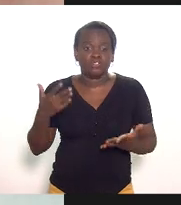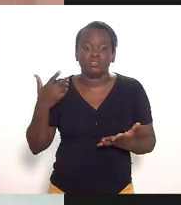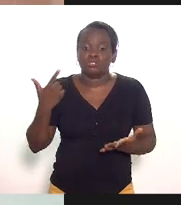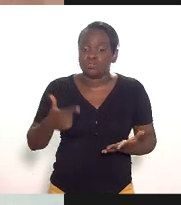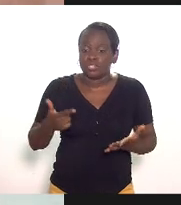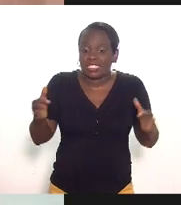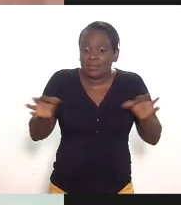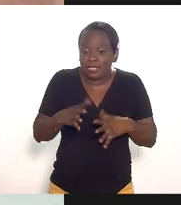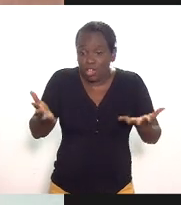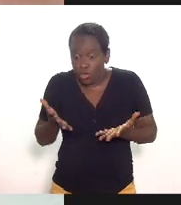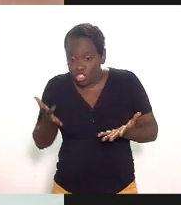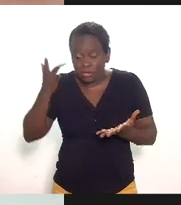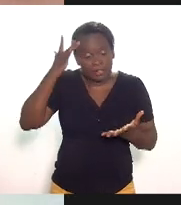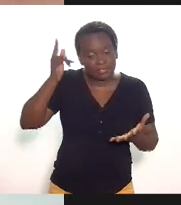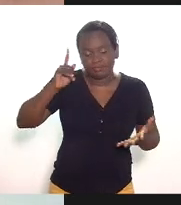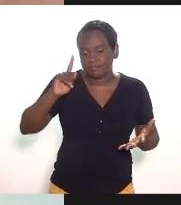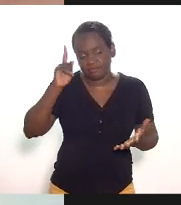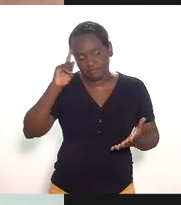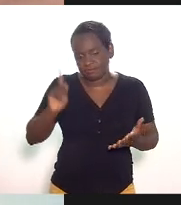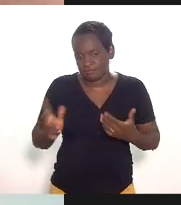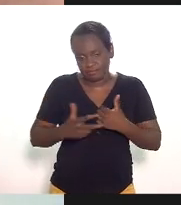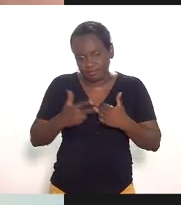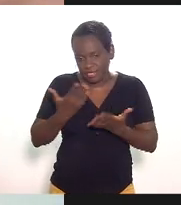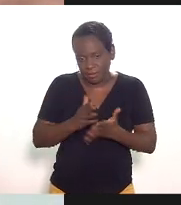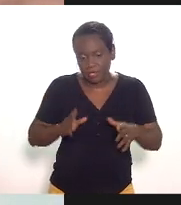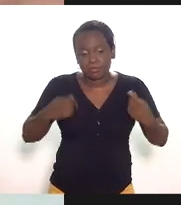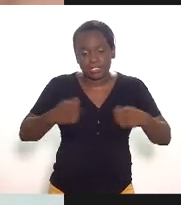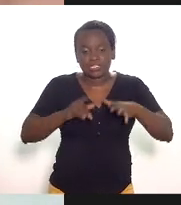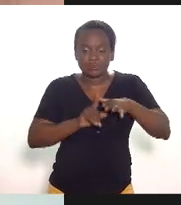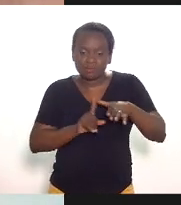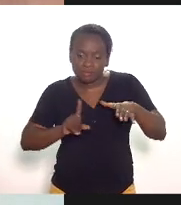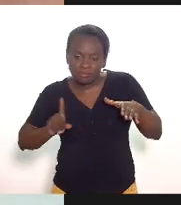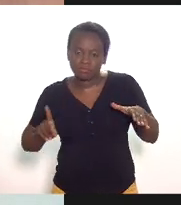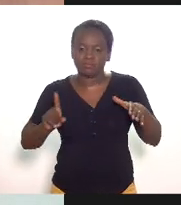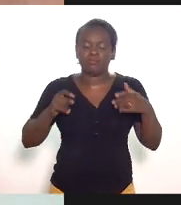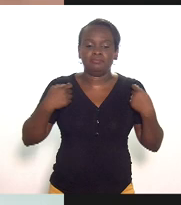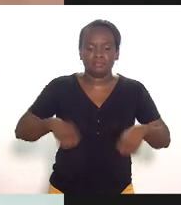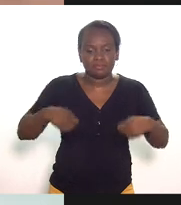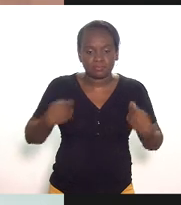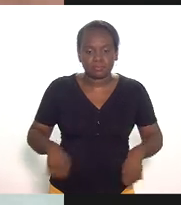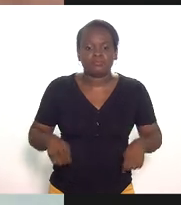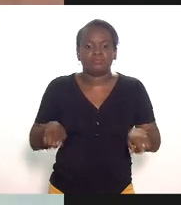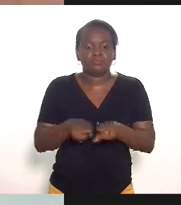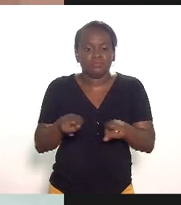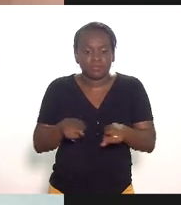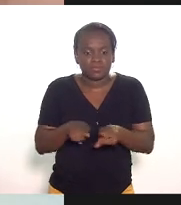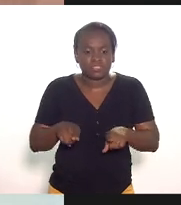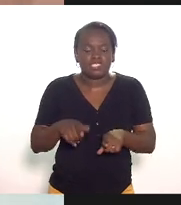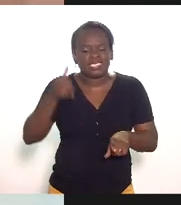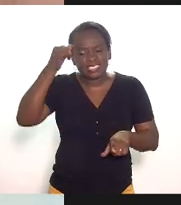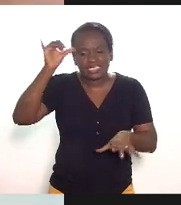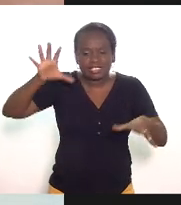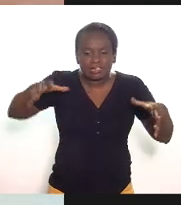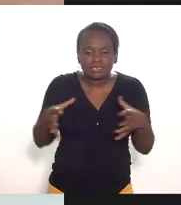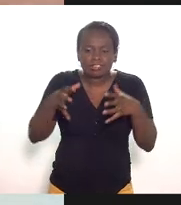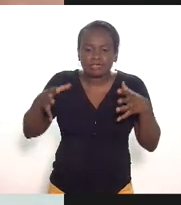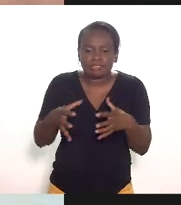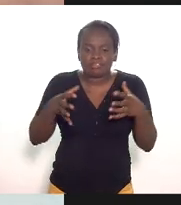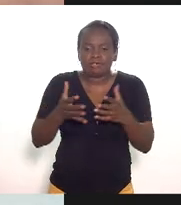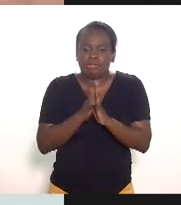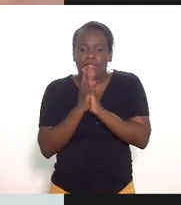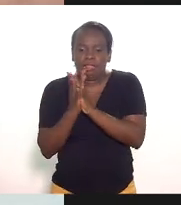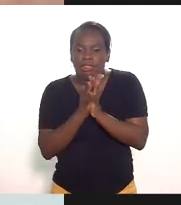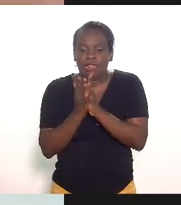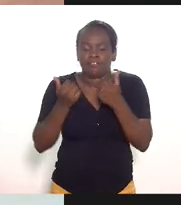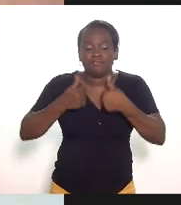hoje nem amanhã. Nós temos que fazer o isolamento social, né? Vamos deixar as aglomerações, vamos ficar em